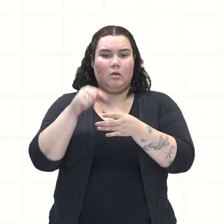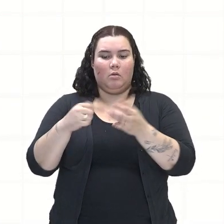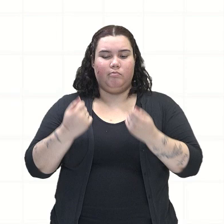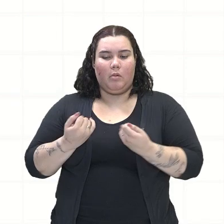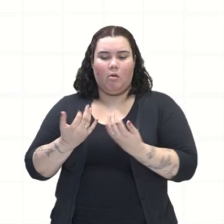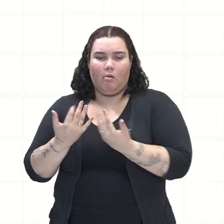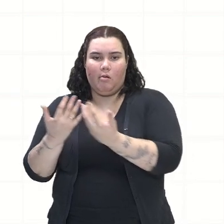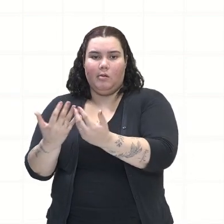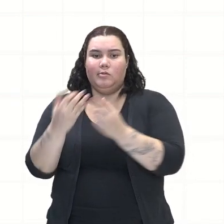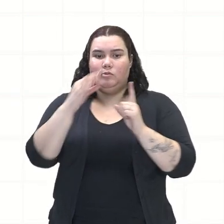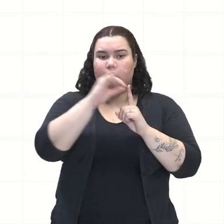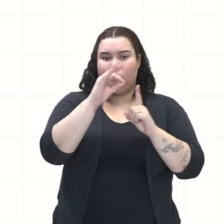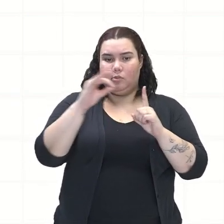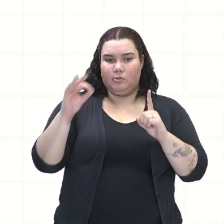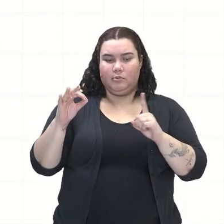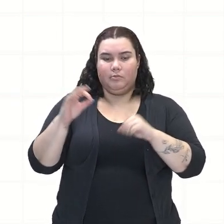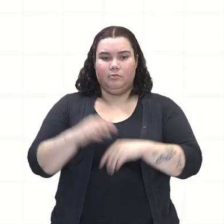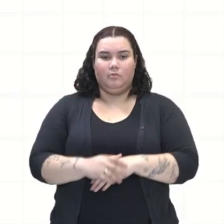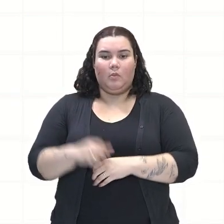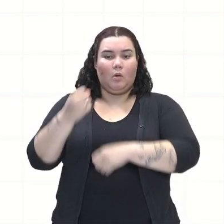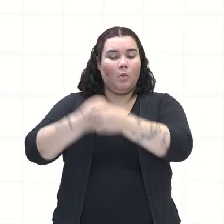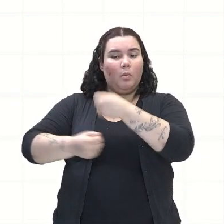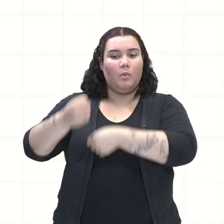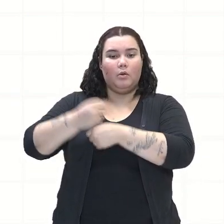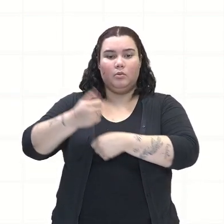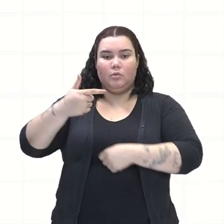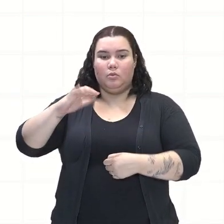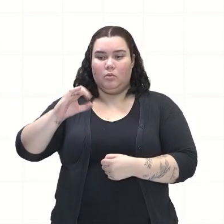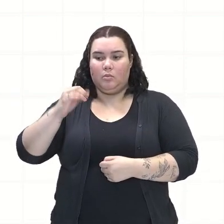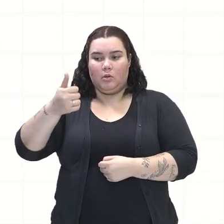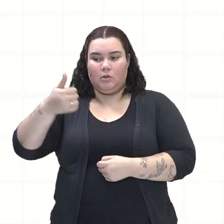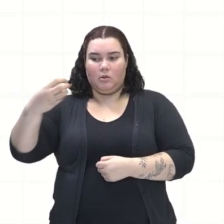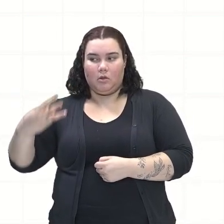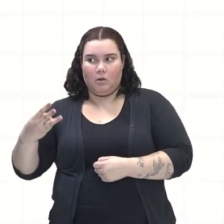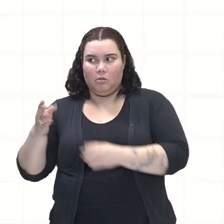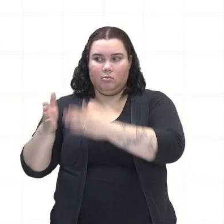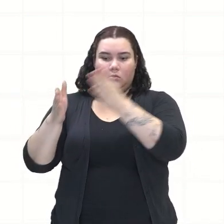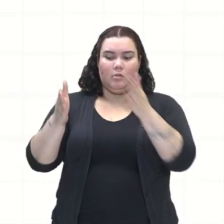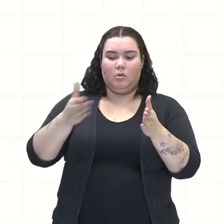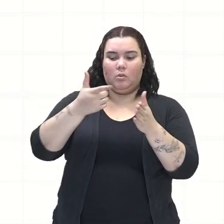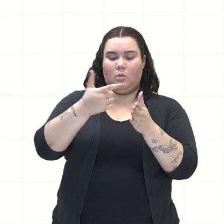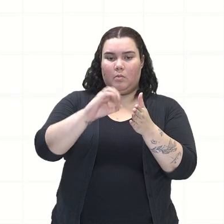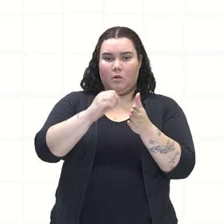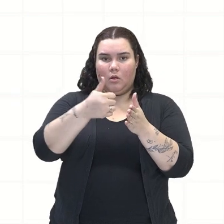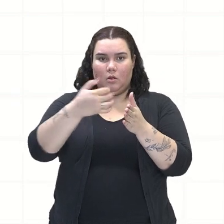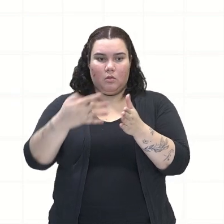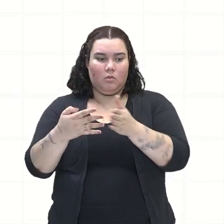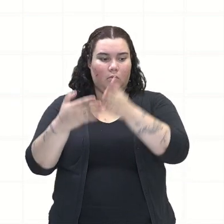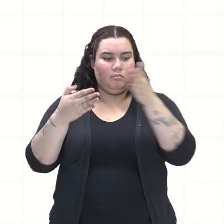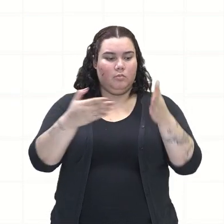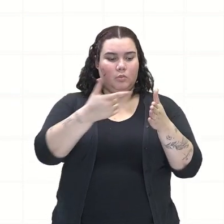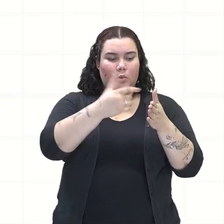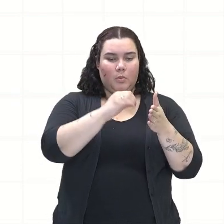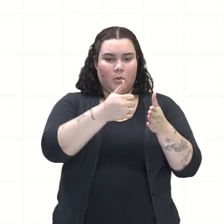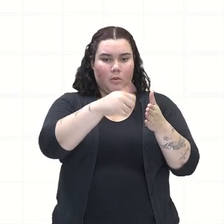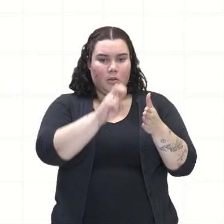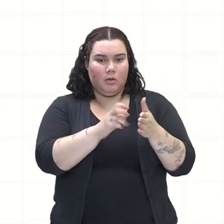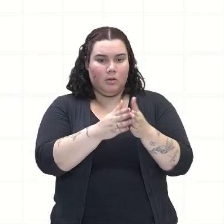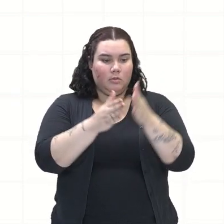isso, a gente tem 2013, aí vem 2014, 2015, 2016